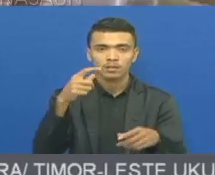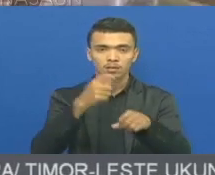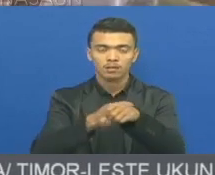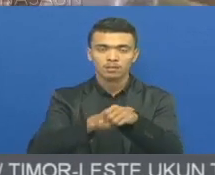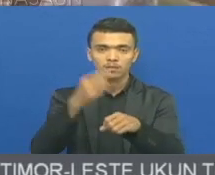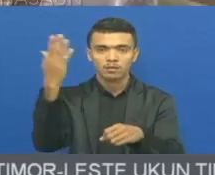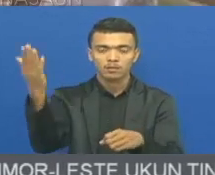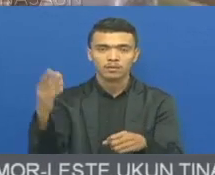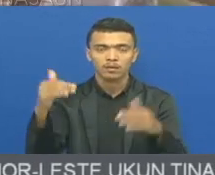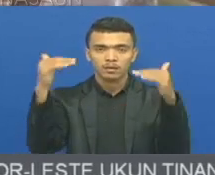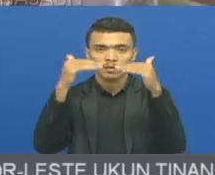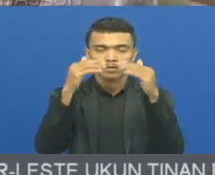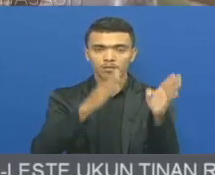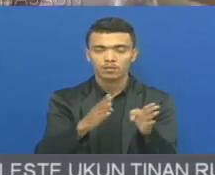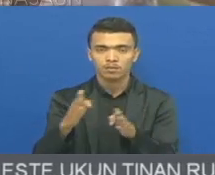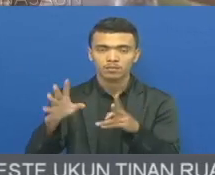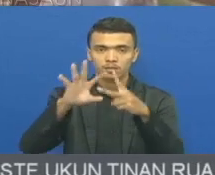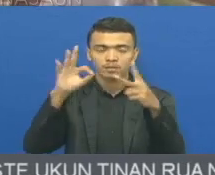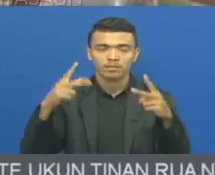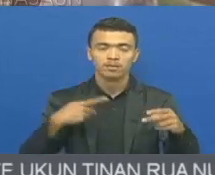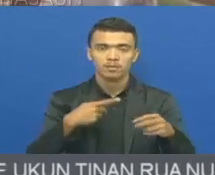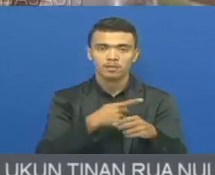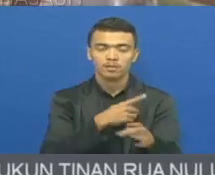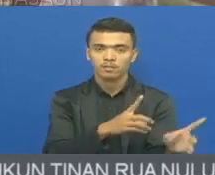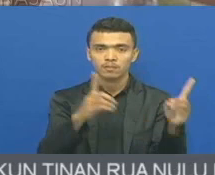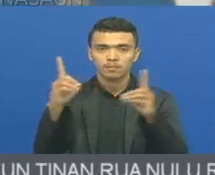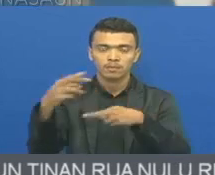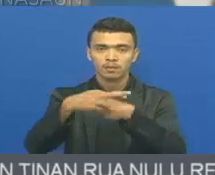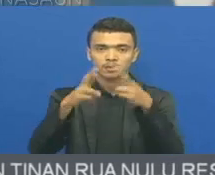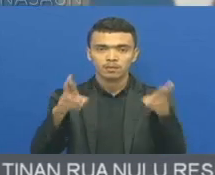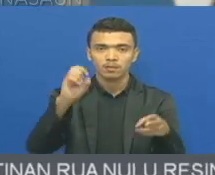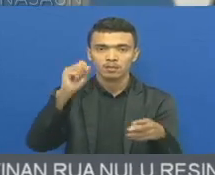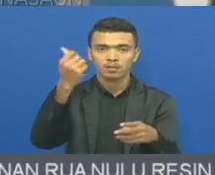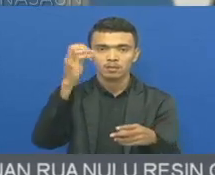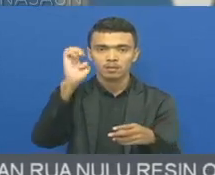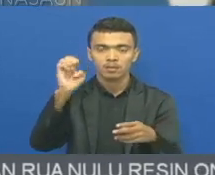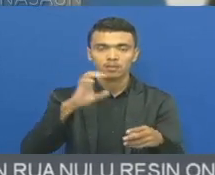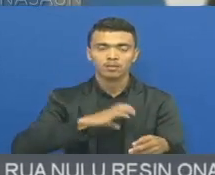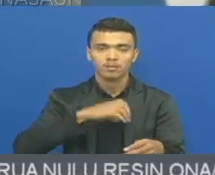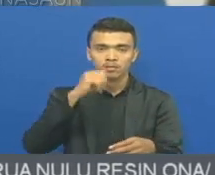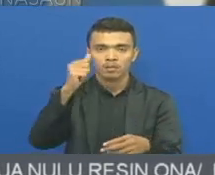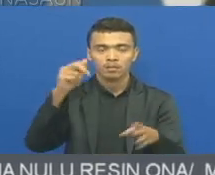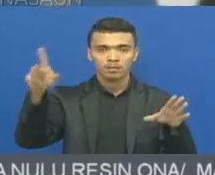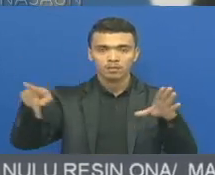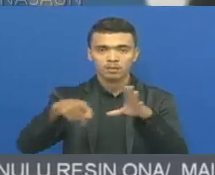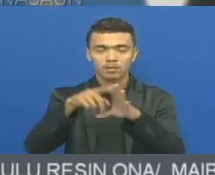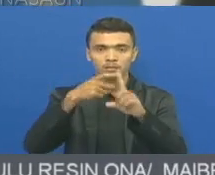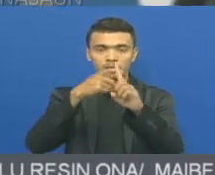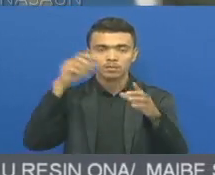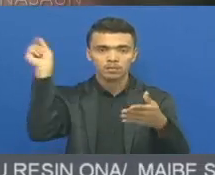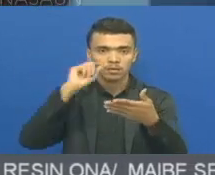vai. Encontro preparação para eleição parlamentar nebe realiza e salão no estado município Cova Lima, né? Participa o